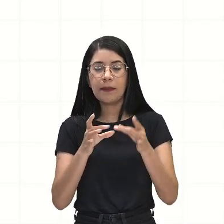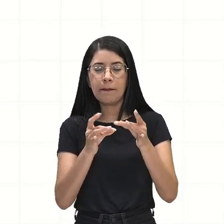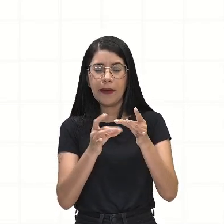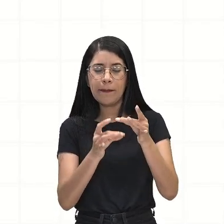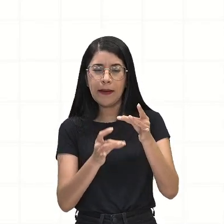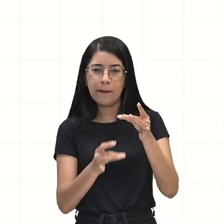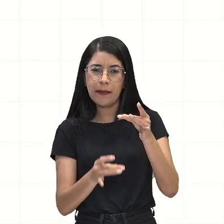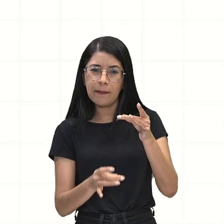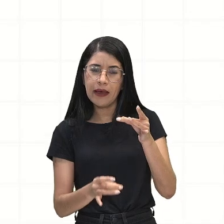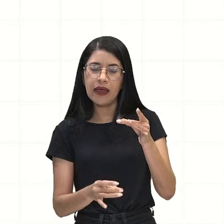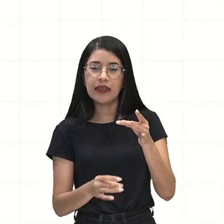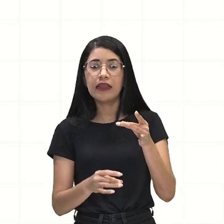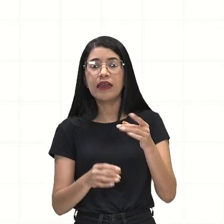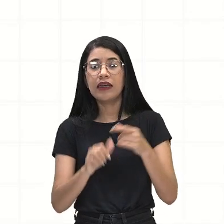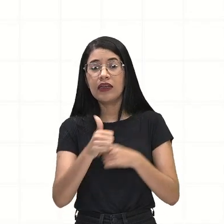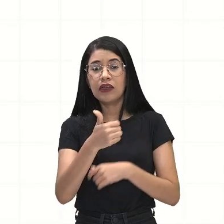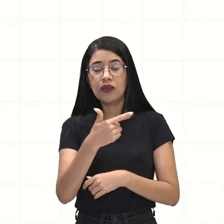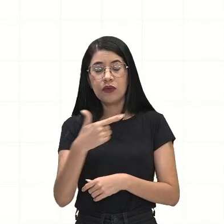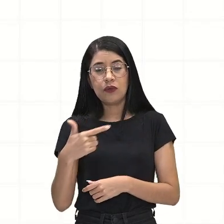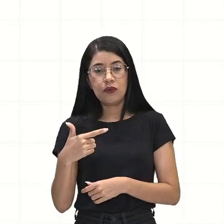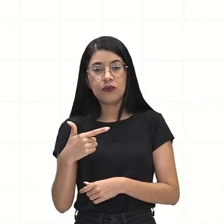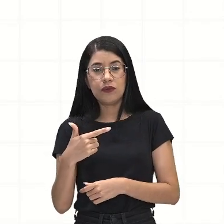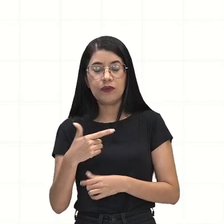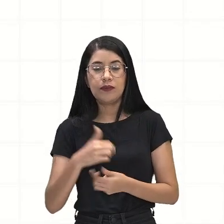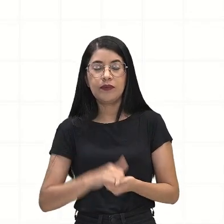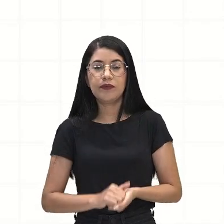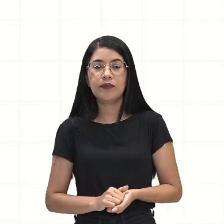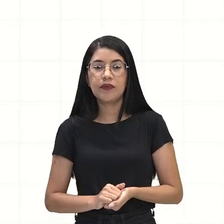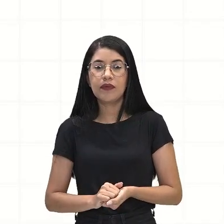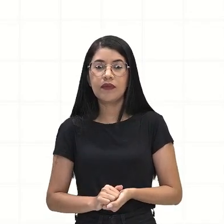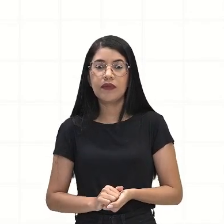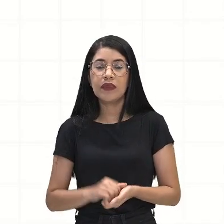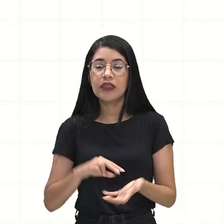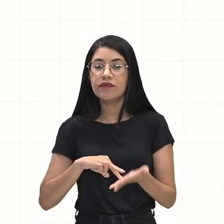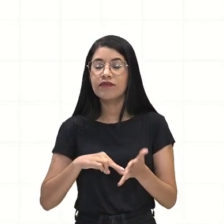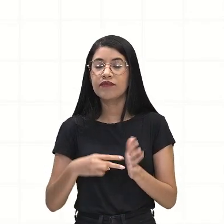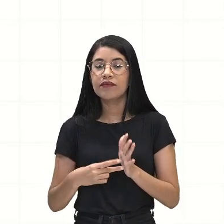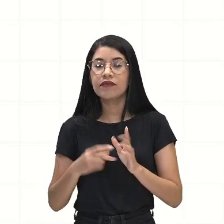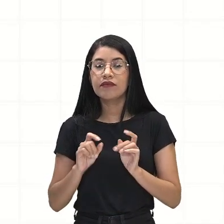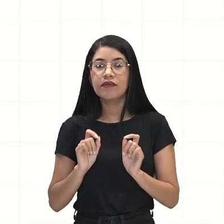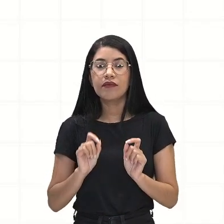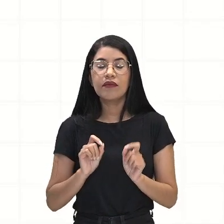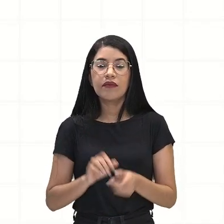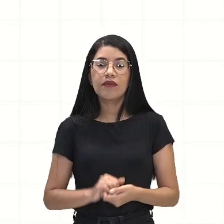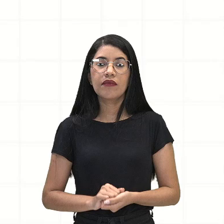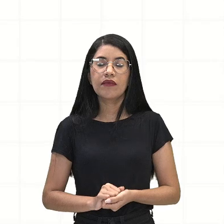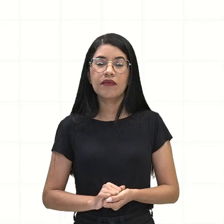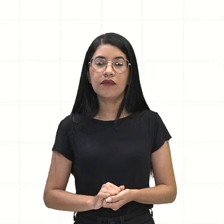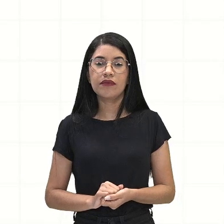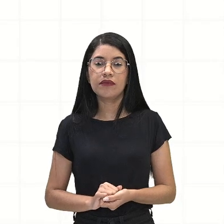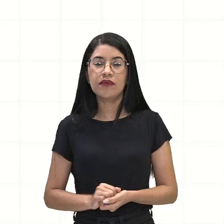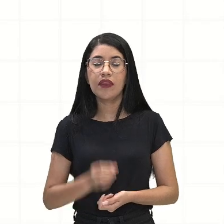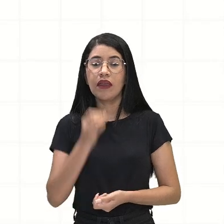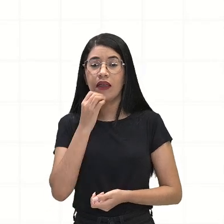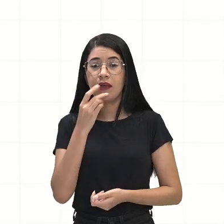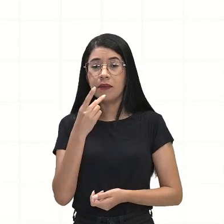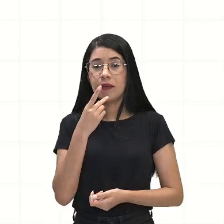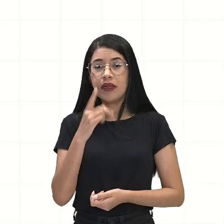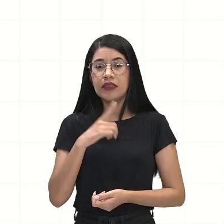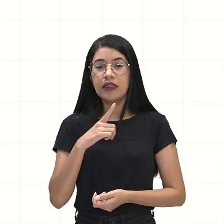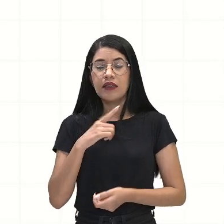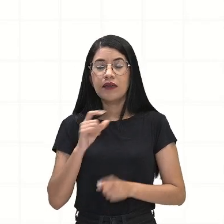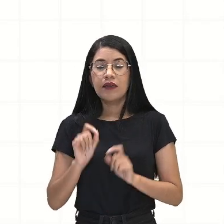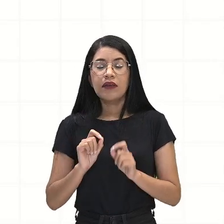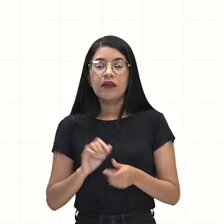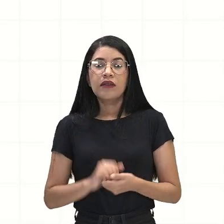divisores, eu vou ter 12 divisores. Ou seja, a probabilidade, que